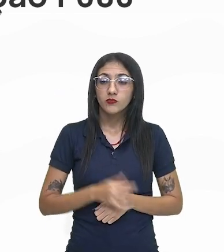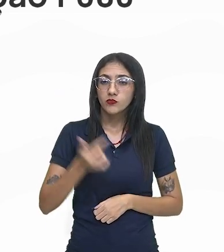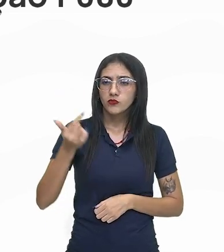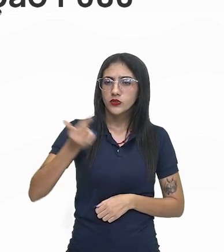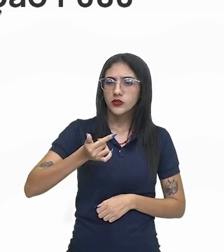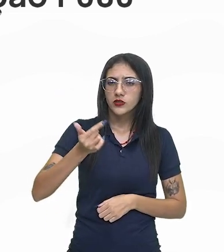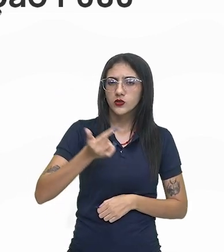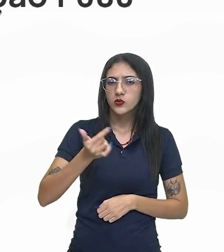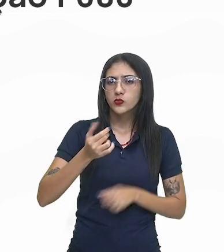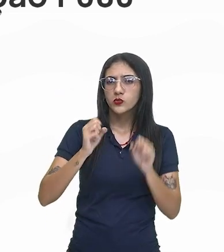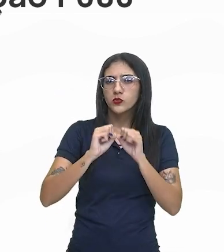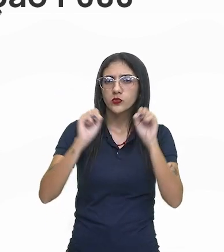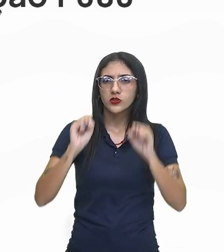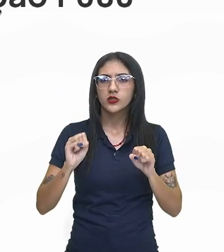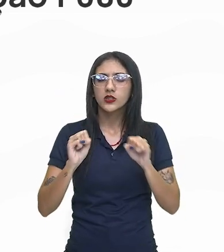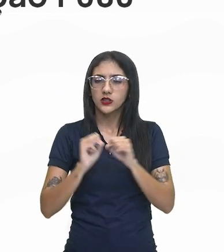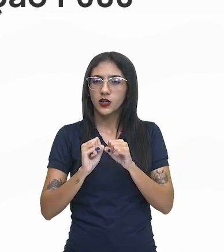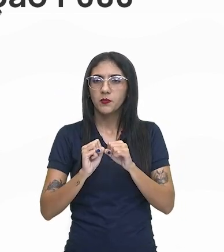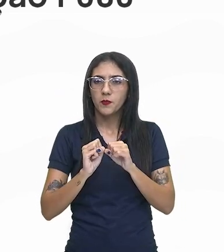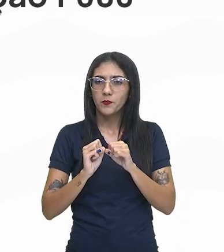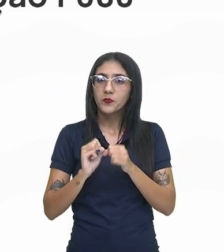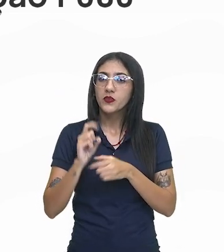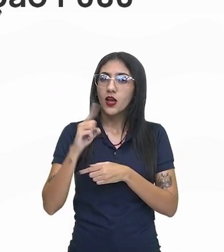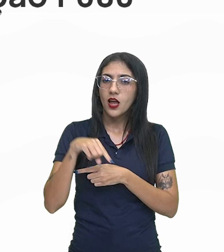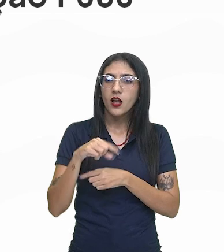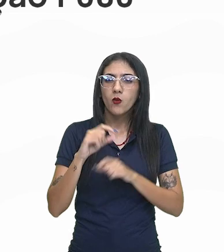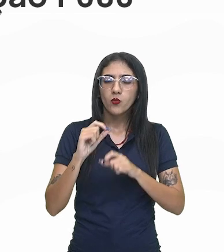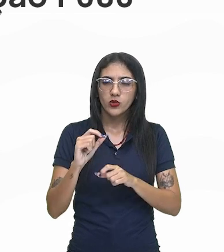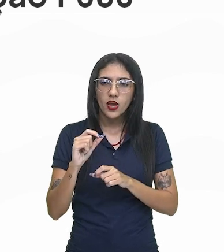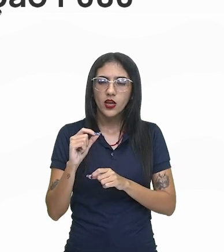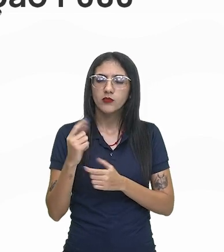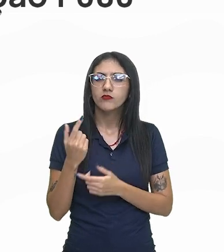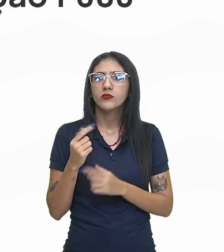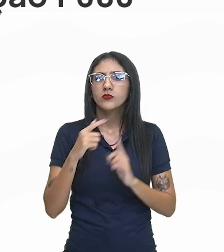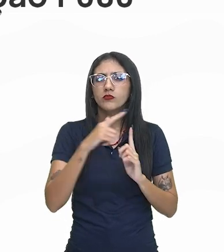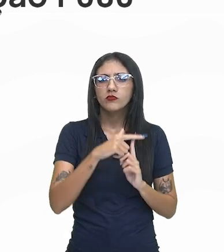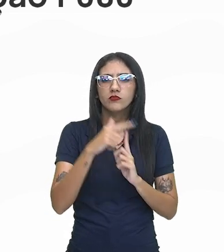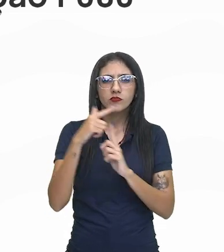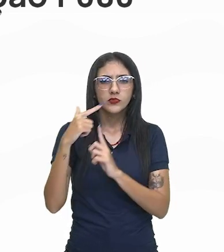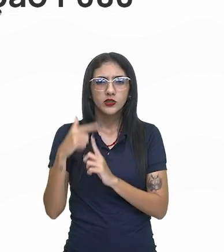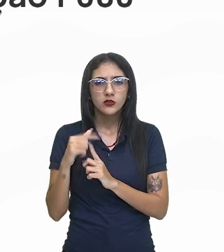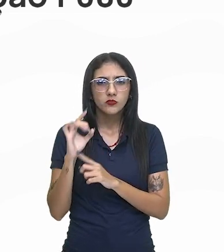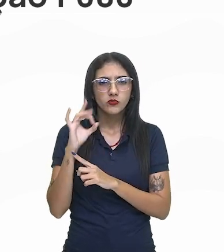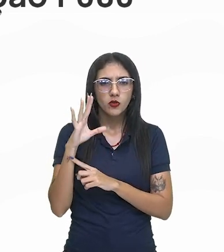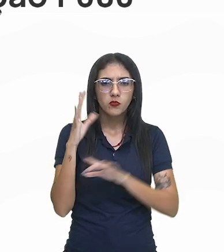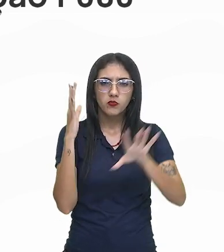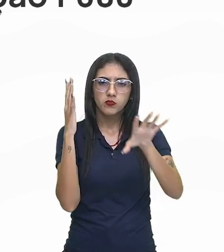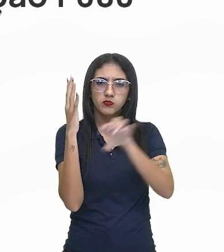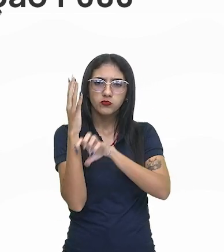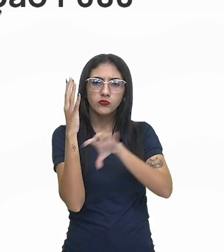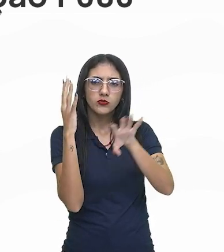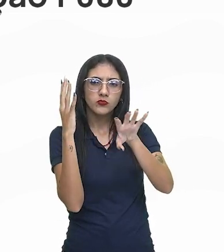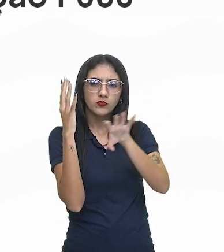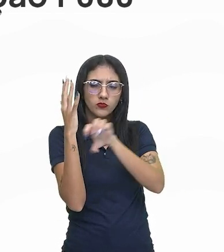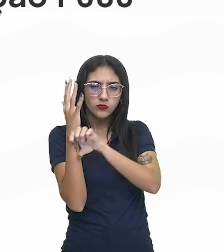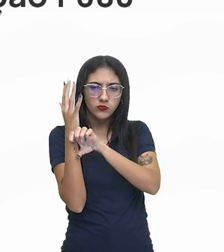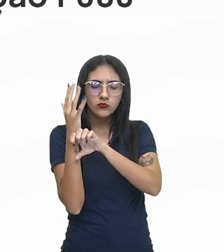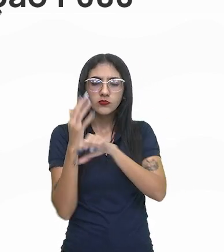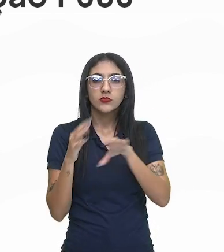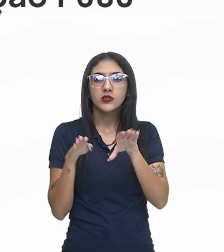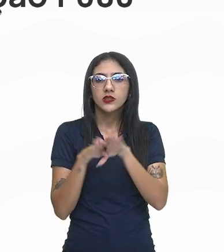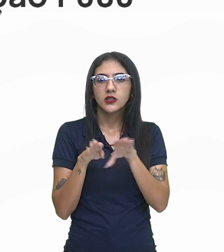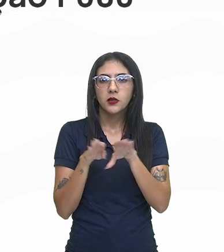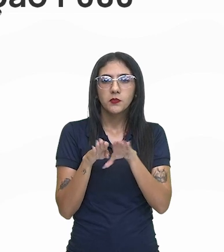né, contém um centro de reação P680, que absorve a luz preferencialmente